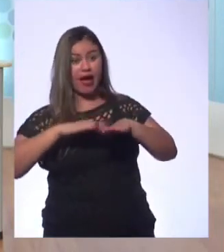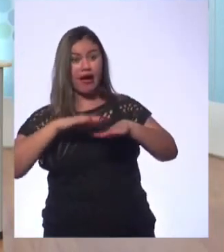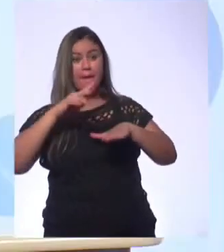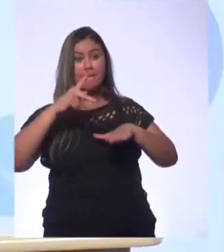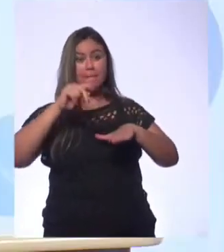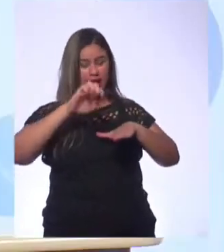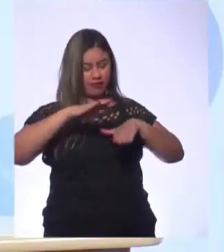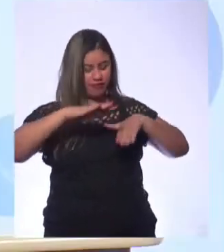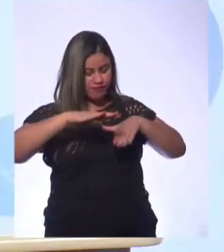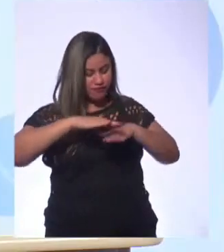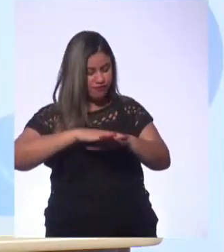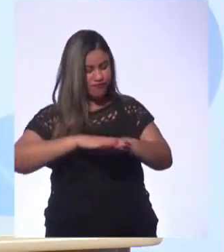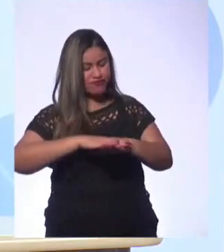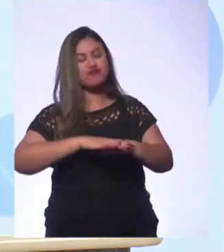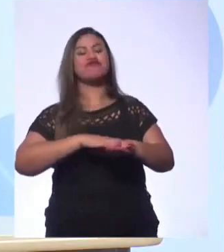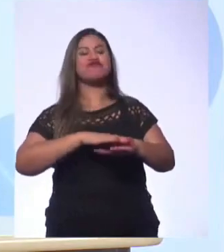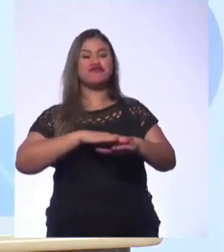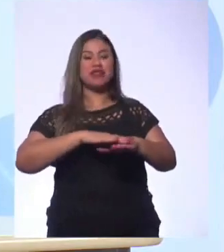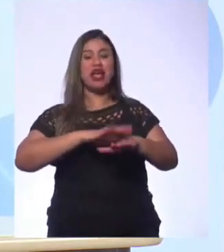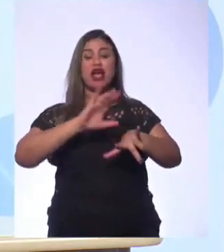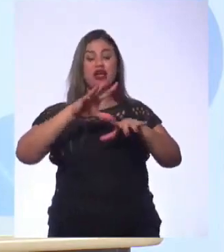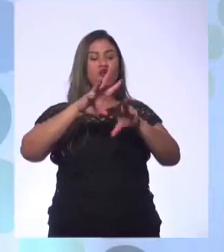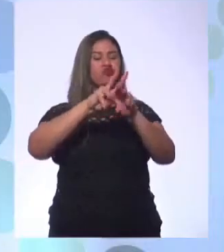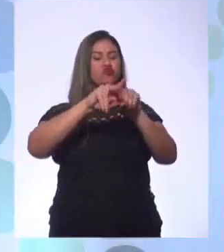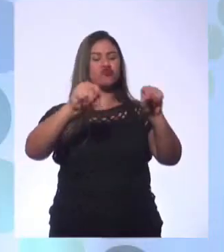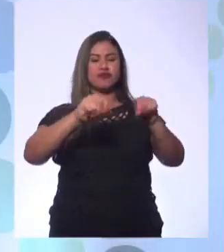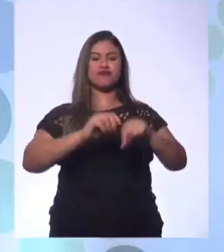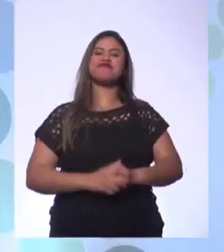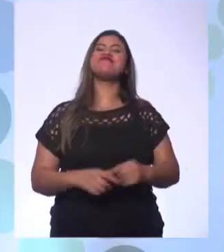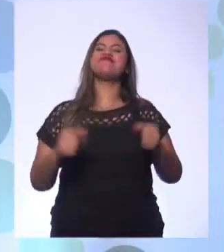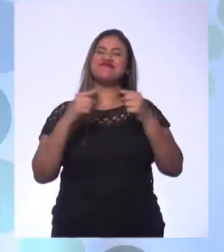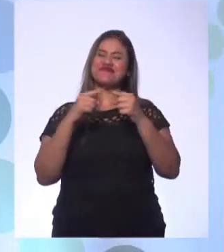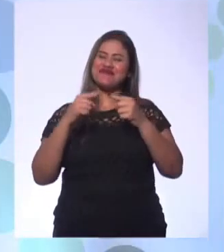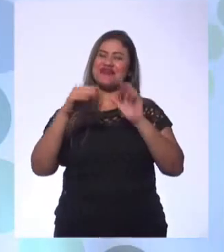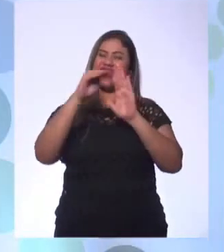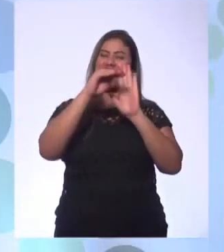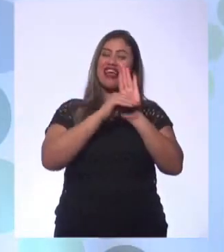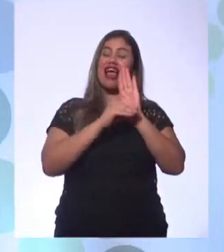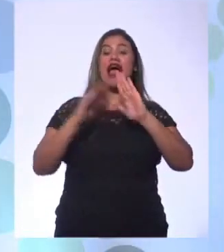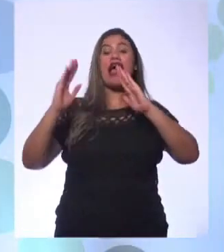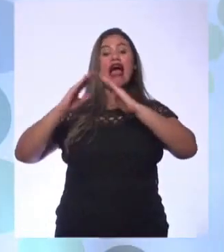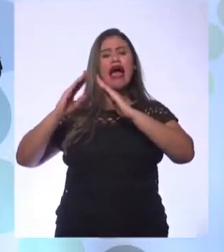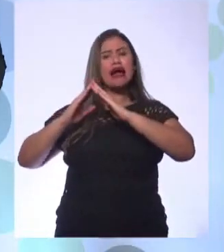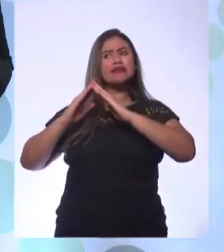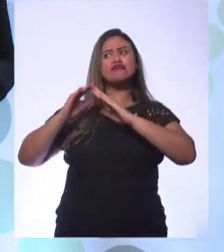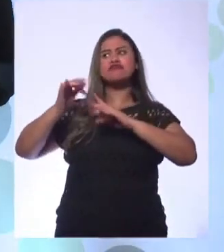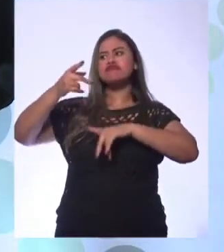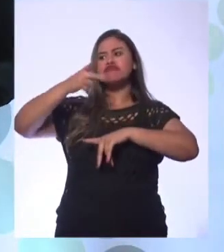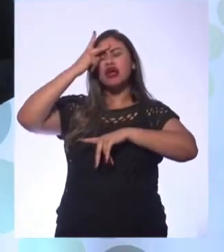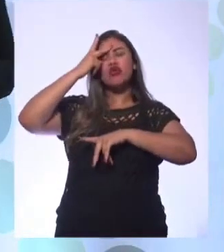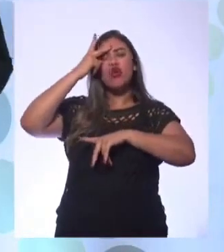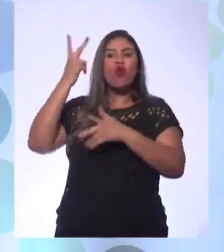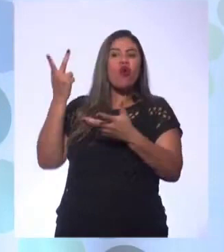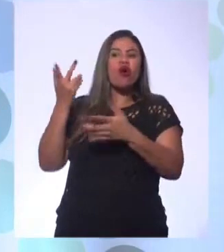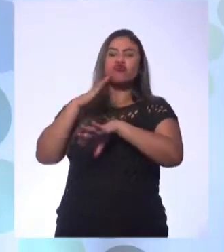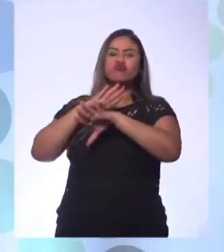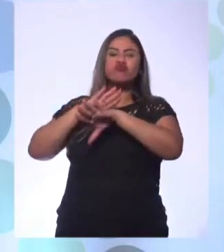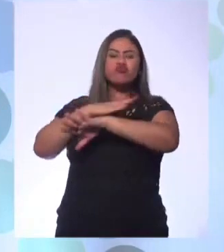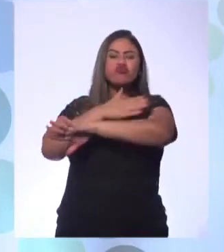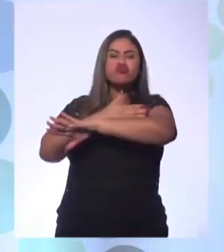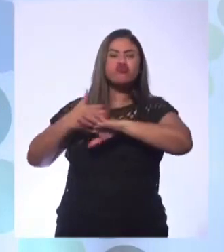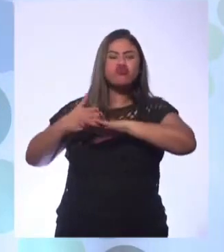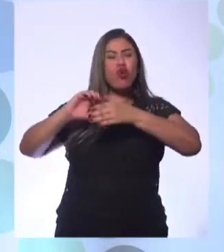as receitas, né? As chamadas receitas caseiras, ou as receitas populares, né? Essas receitas, esses remédios caseiros, gente,